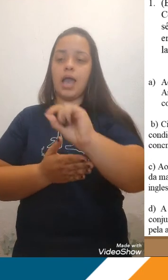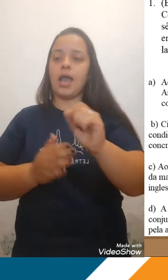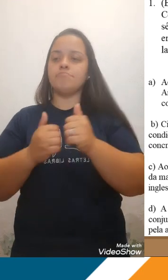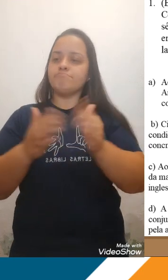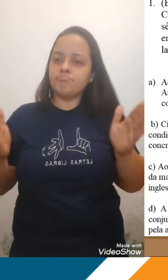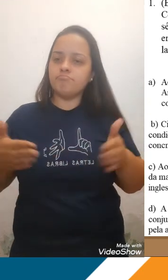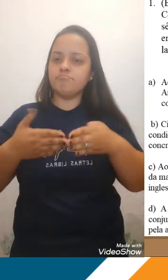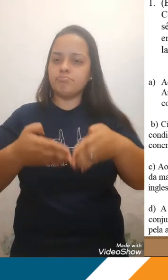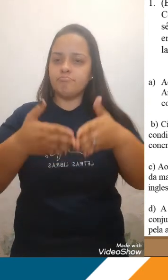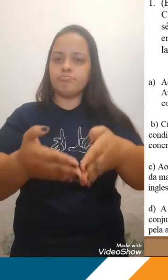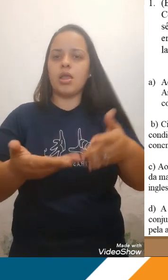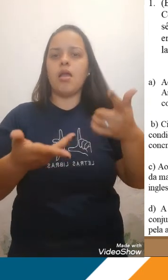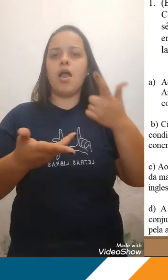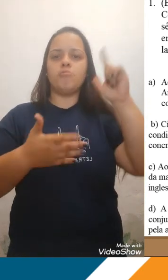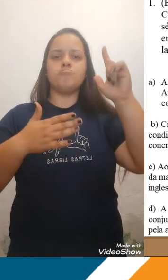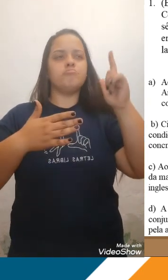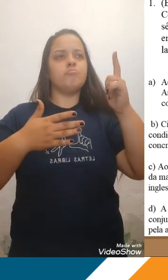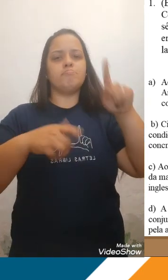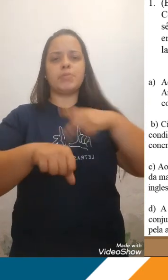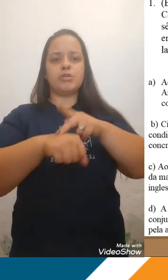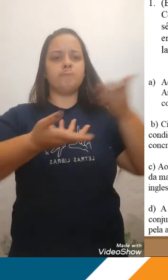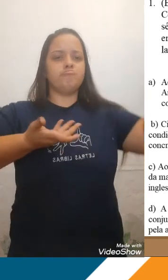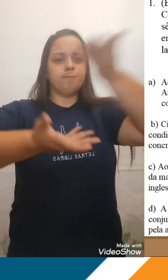dos portos ao comércio internacional, que pôs